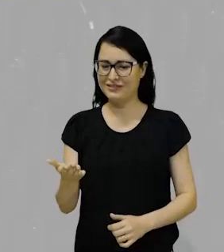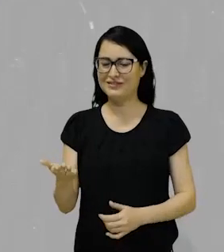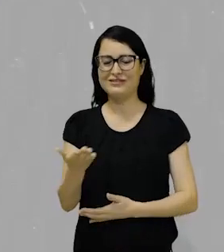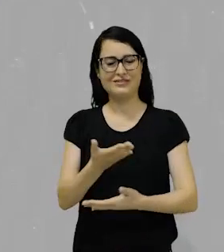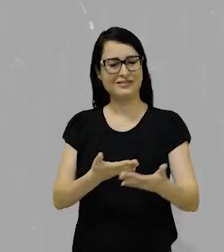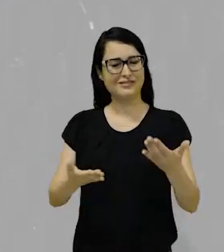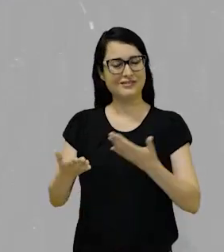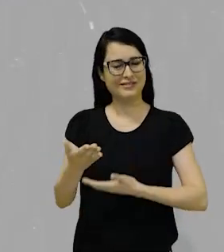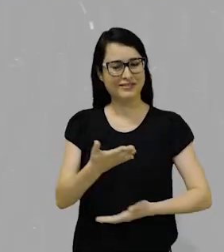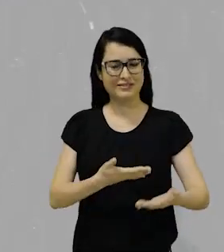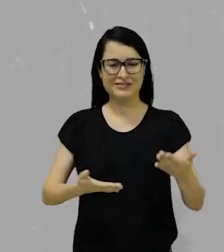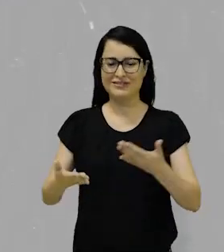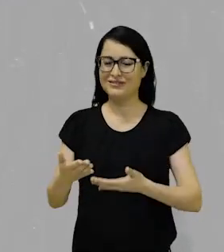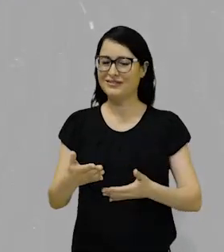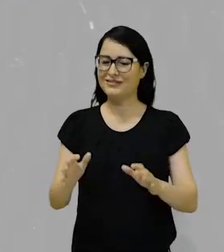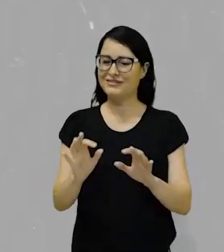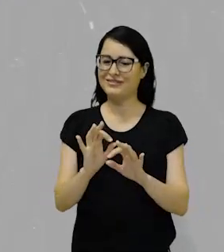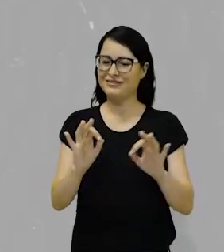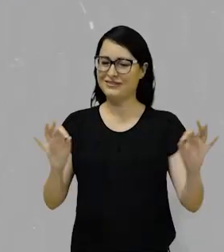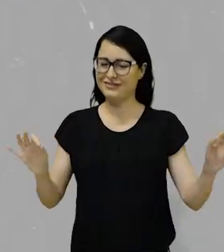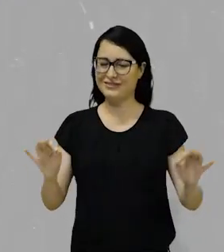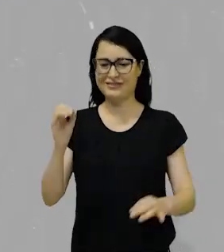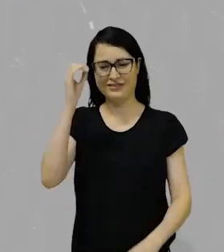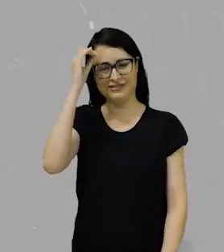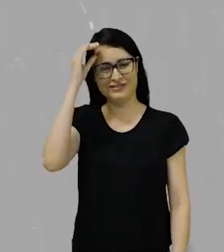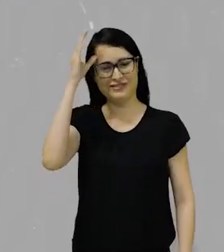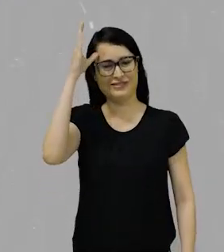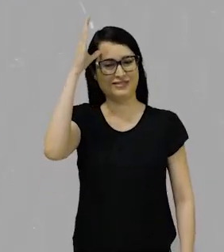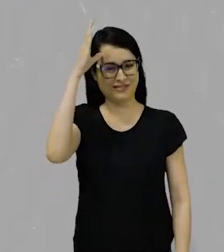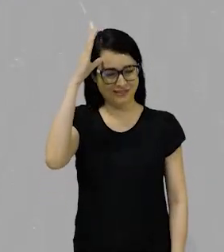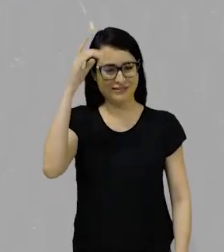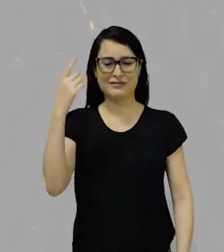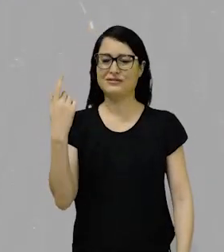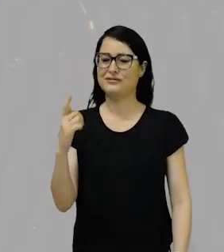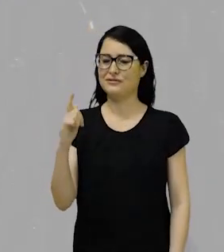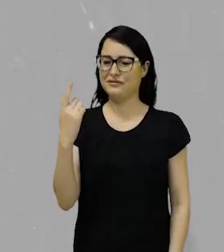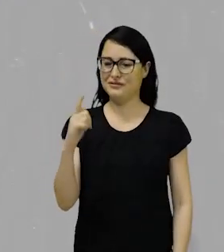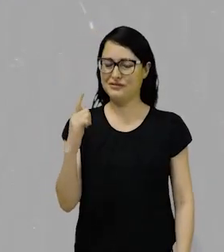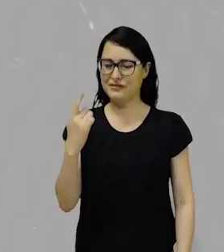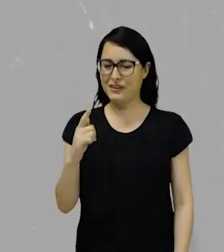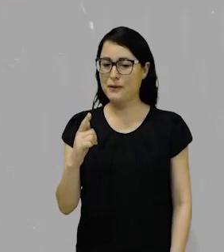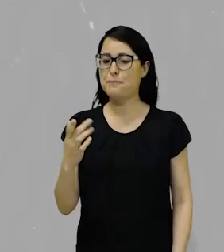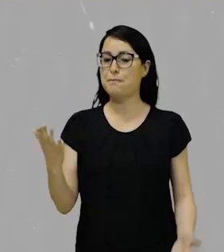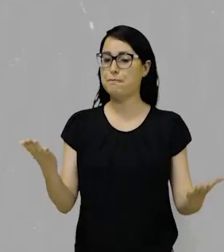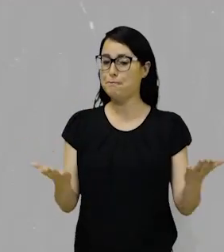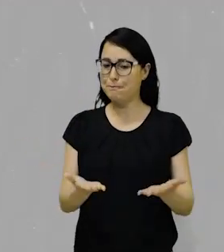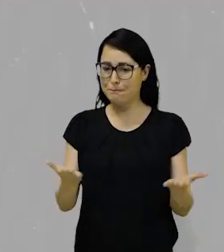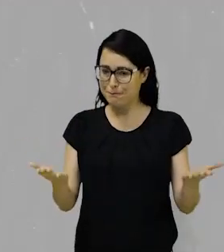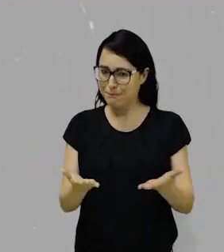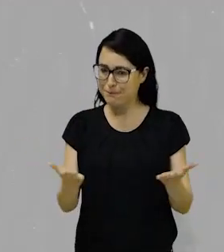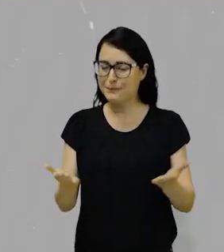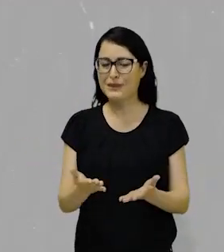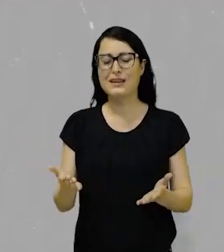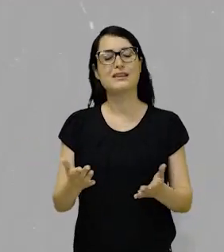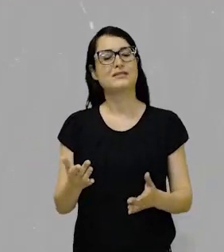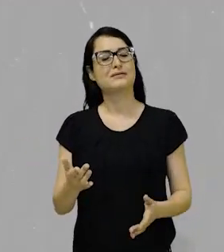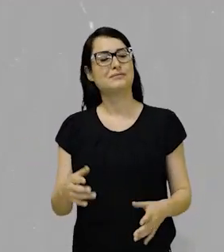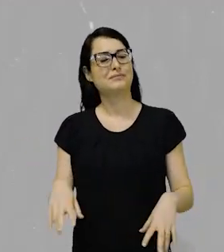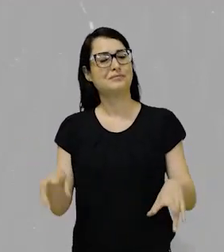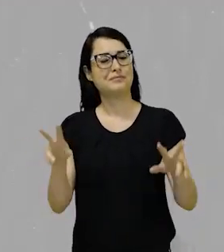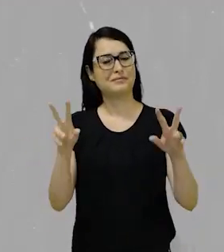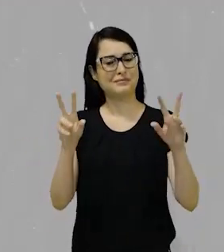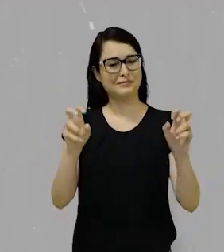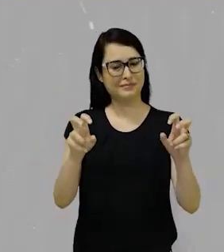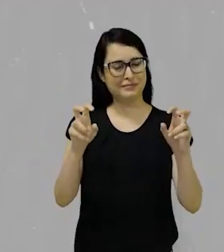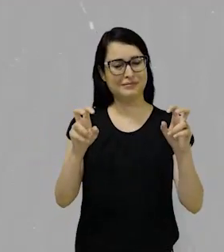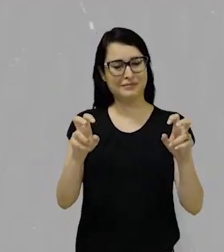lindo, magnânimo conhecimento de geografia. E hoje a gente vai trabalhar uma temática